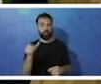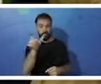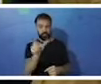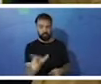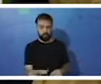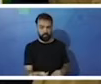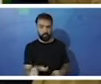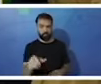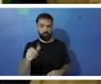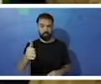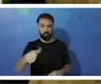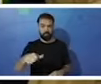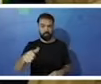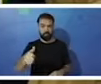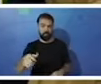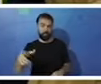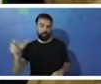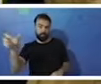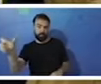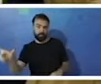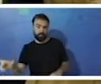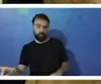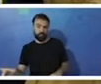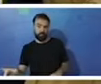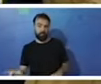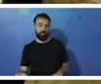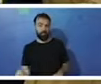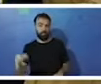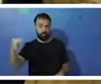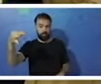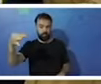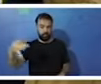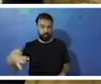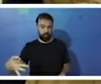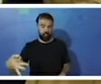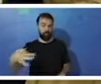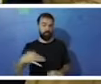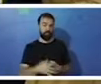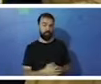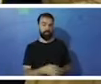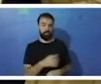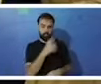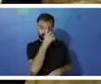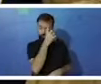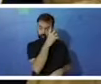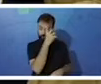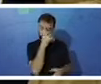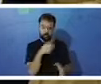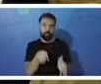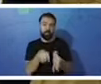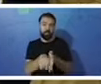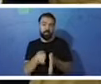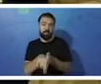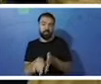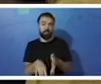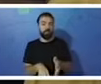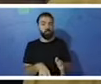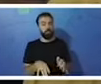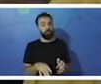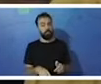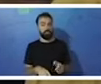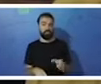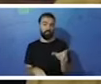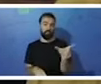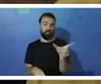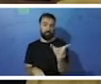aqui o valor que deveria ser mesmo, tá? E analisar se a nossa estimativa estava